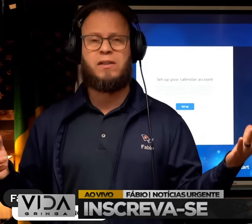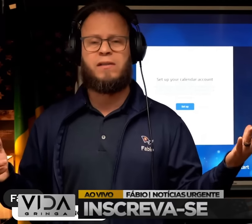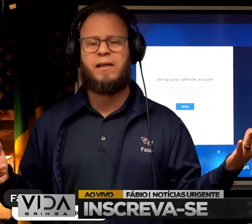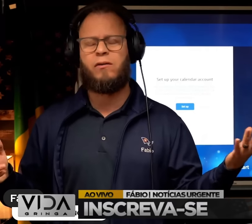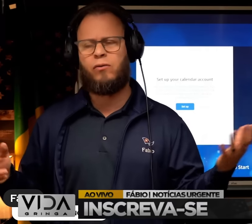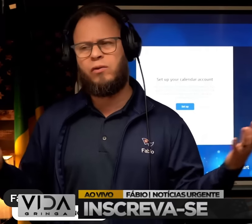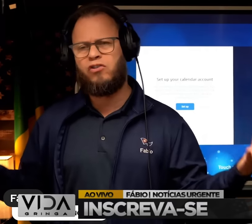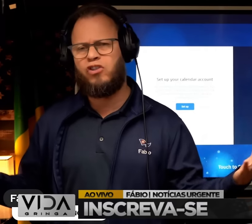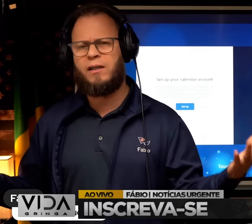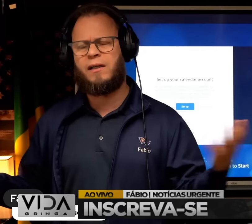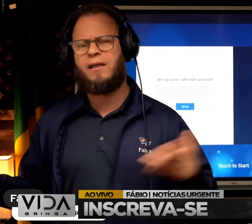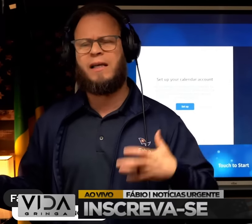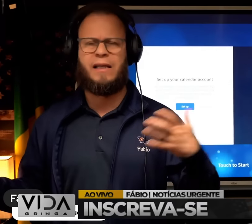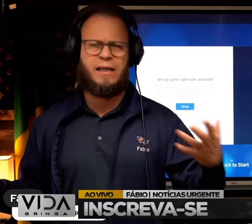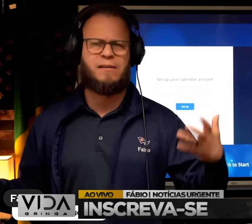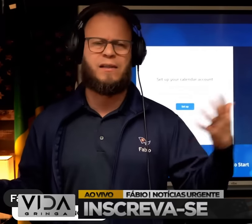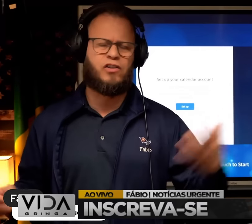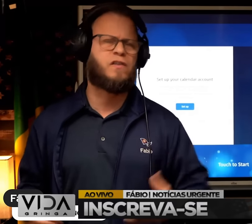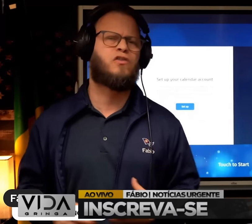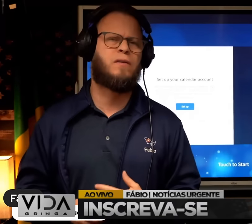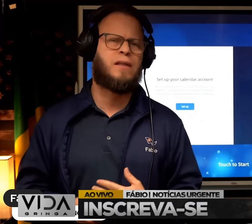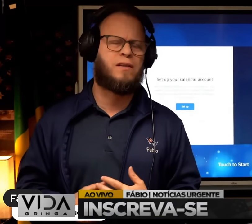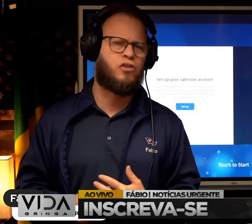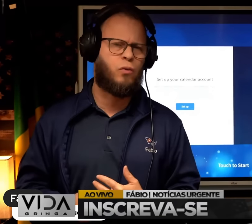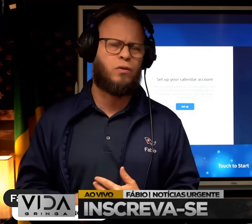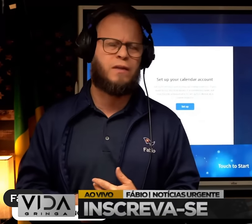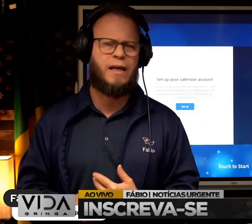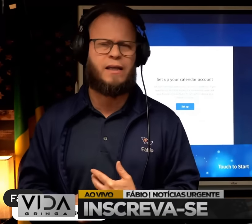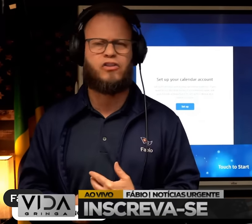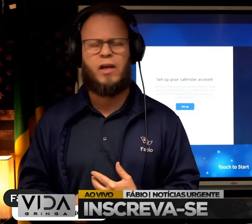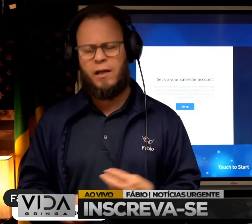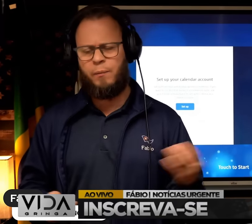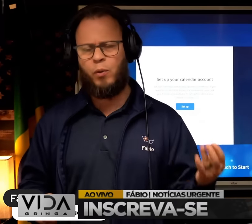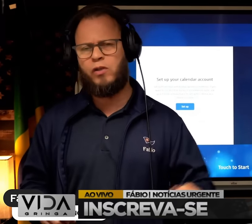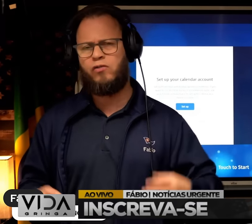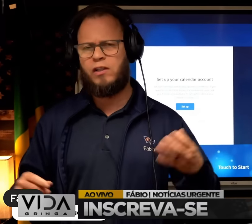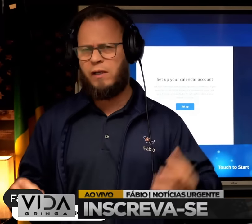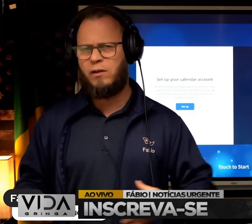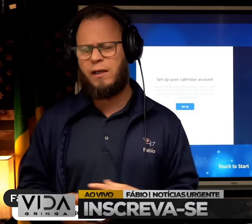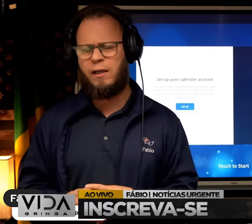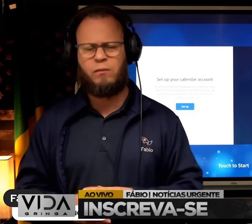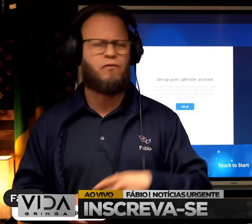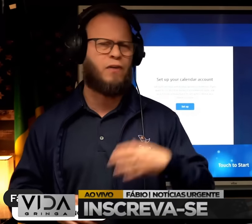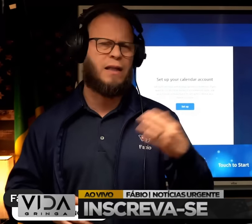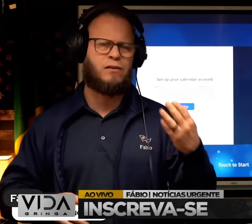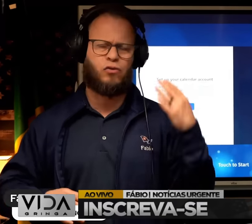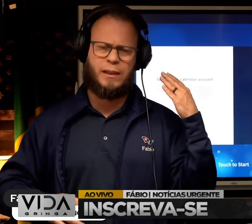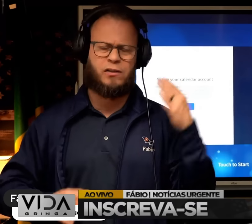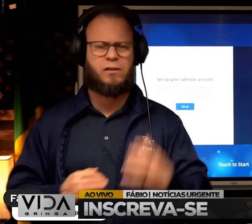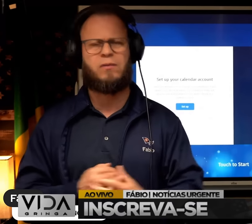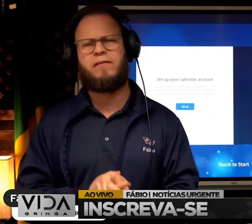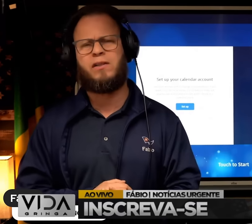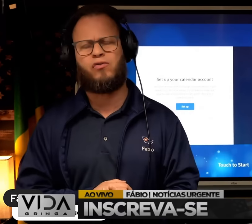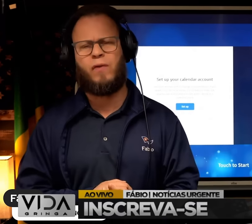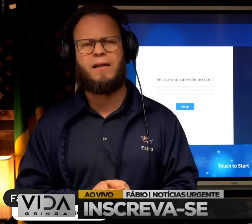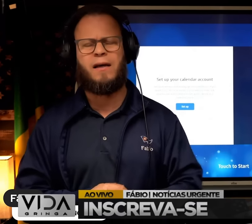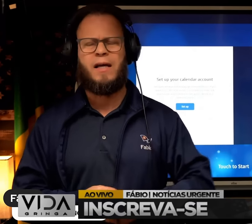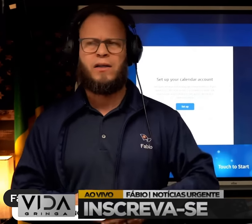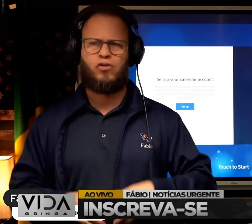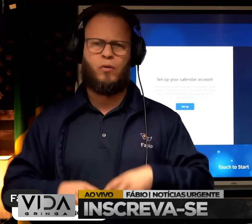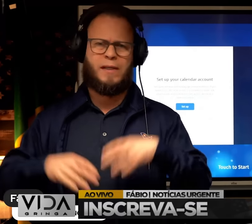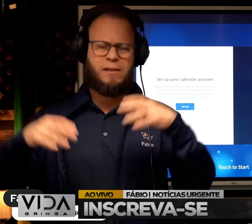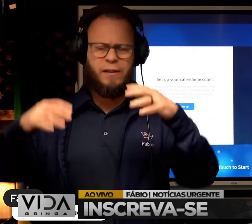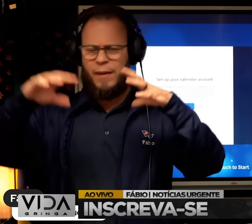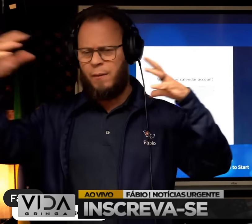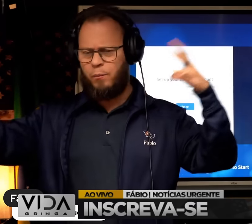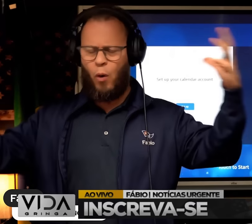para você que tudo indica que iria ser decidido contra eles e por isso que eles estavam atacando. Então vamos falar sobre a questão da Venezuela,